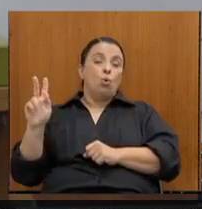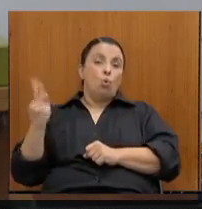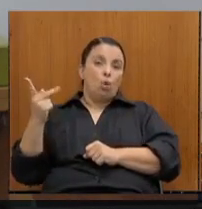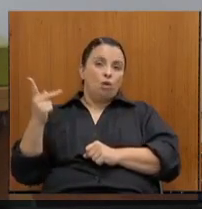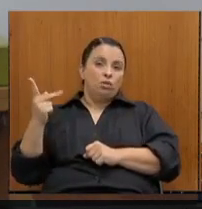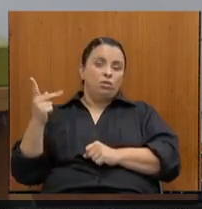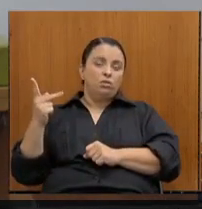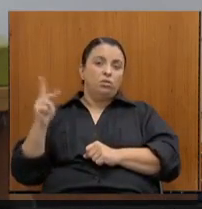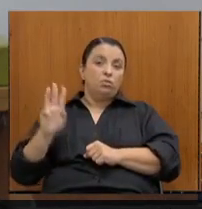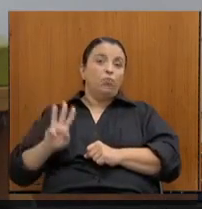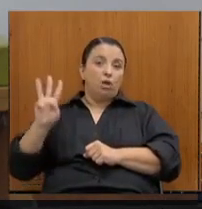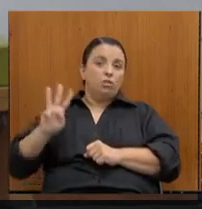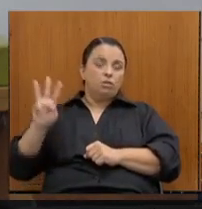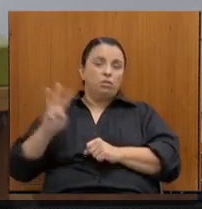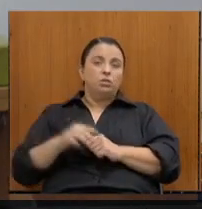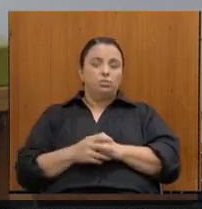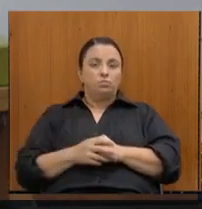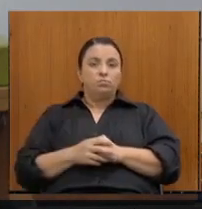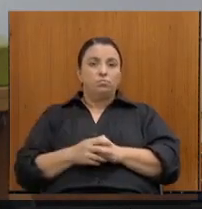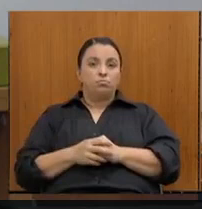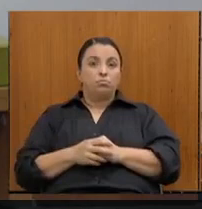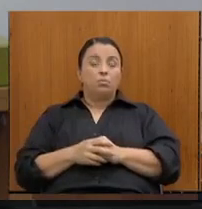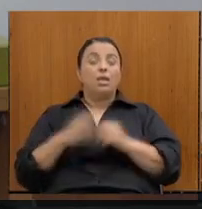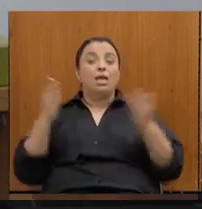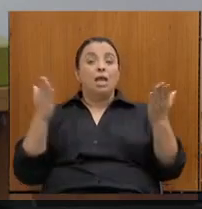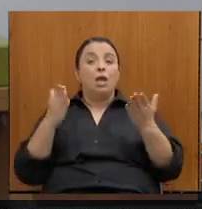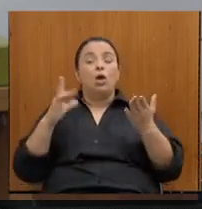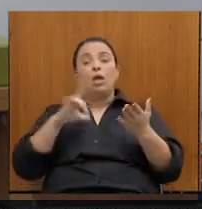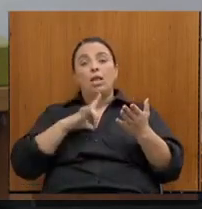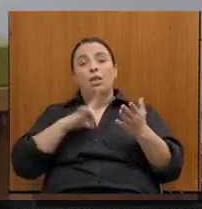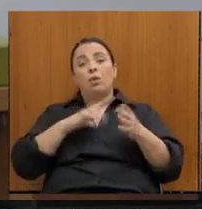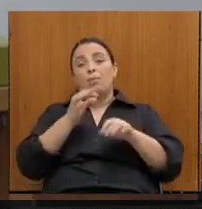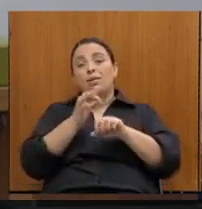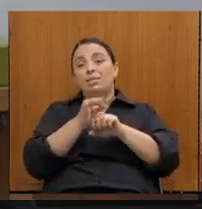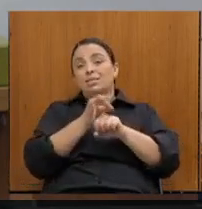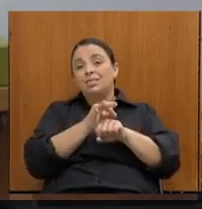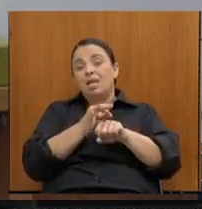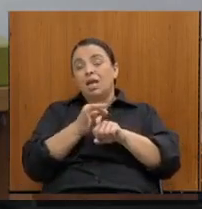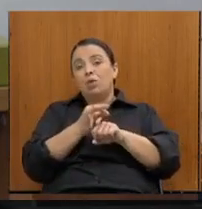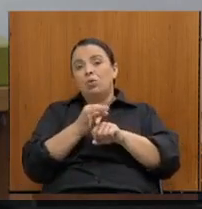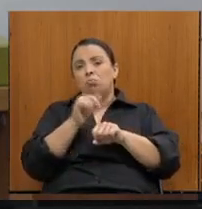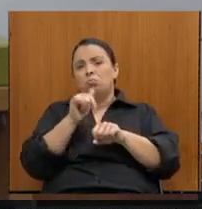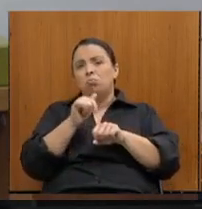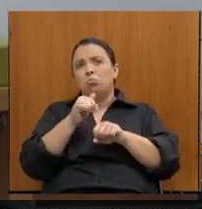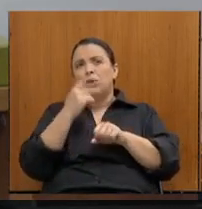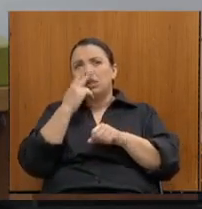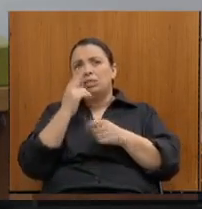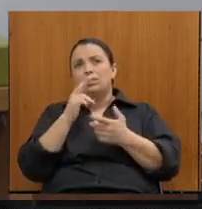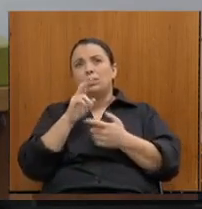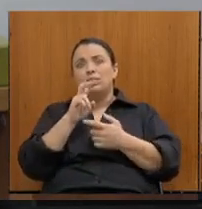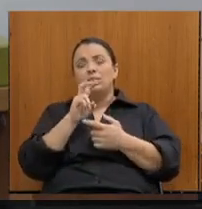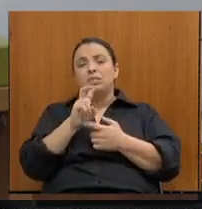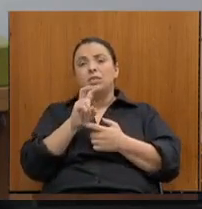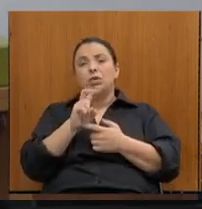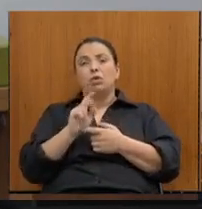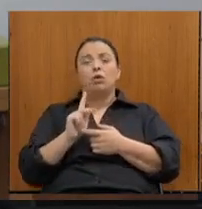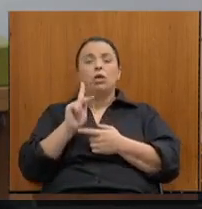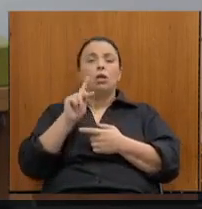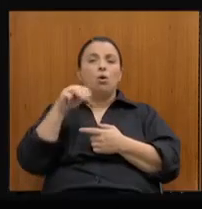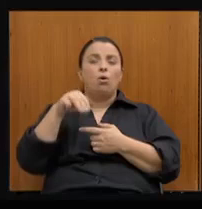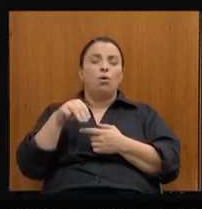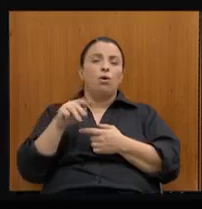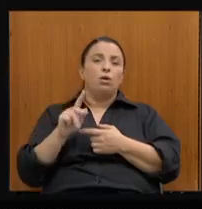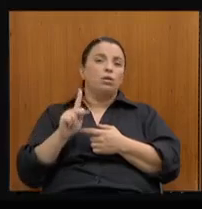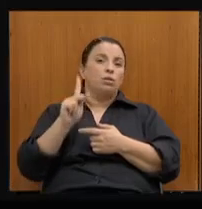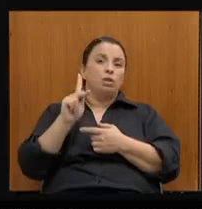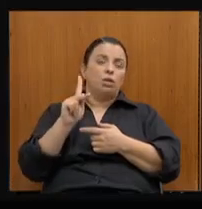célula de geração baseado em hidrogênio de tempo pilote eu trouxe esse exemplo